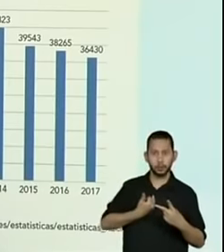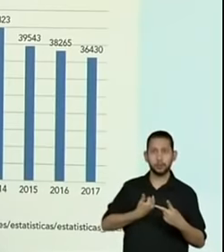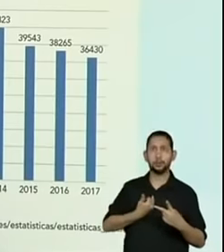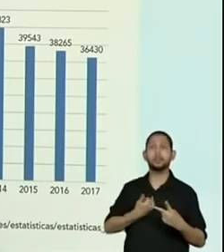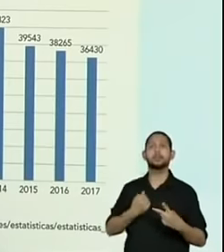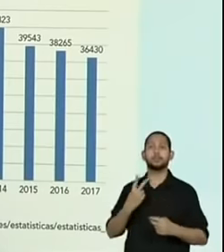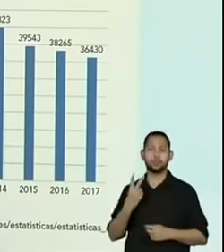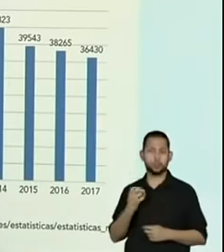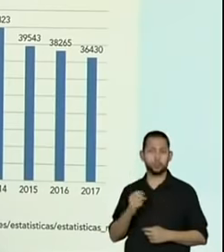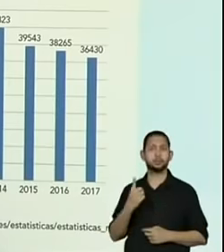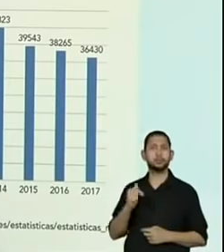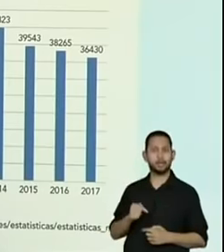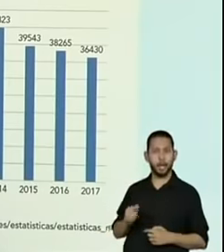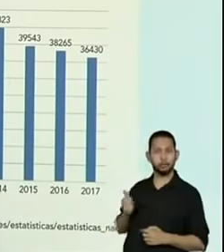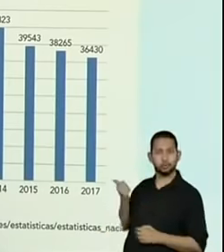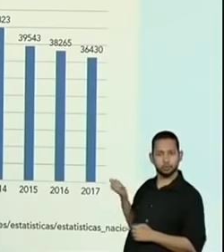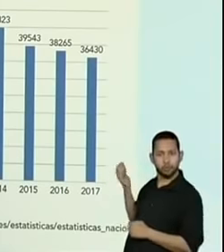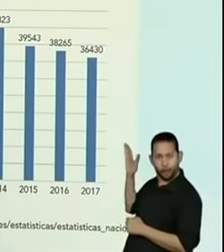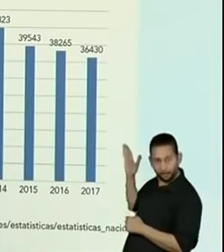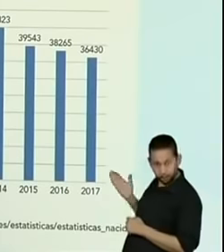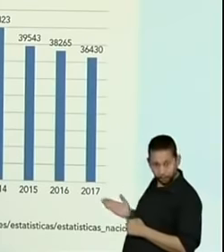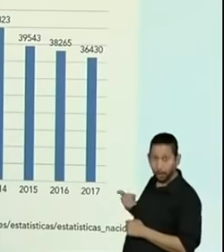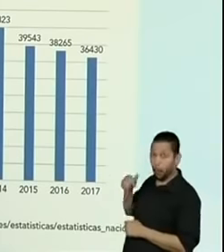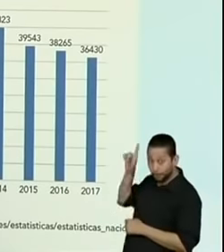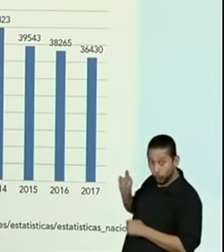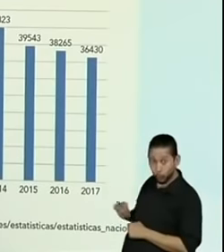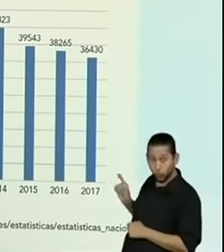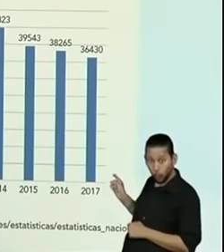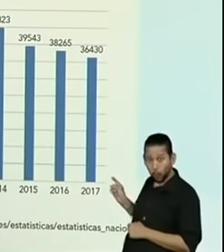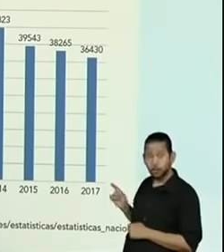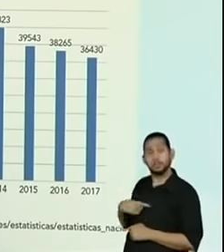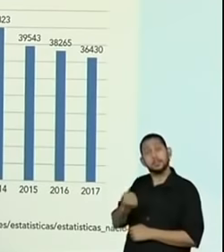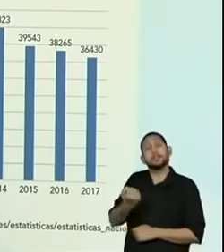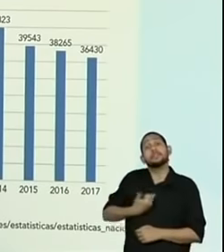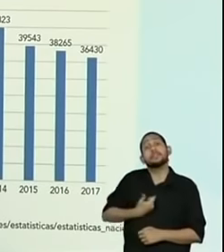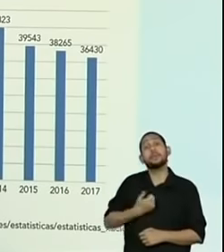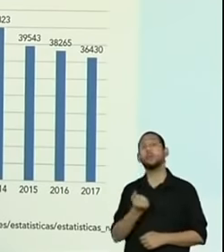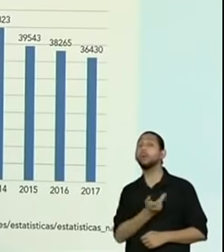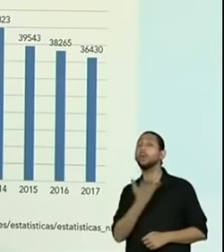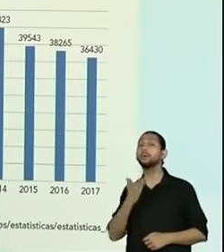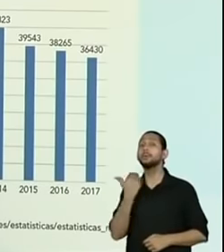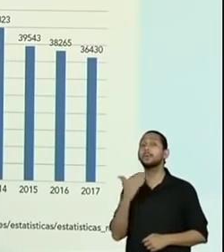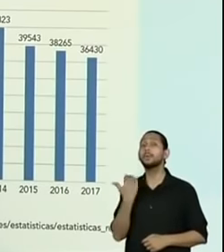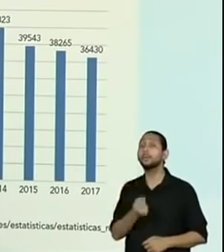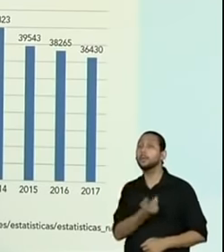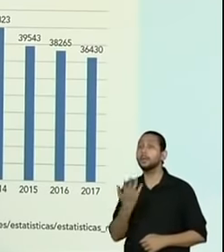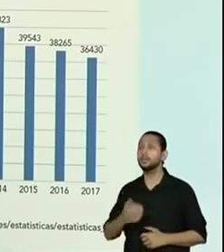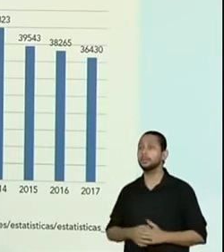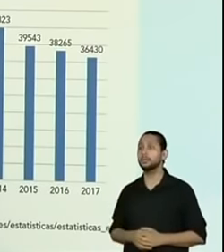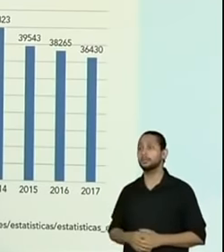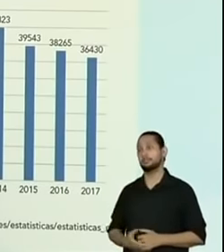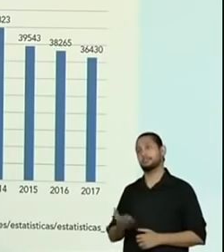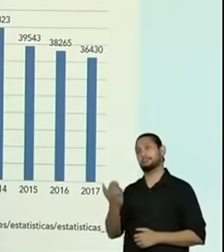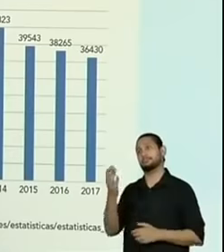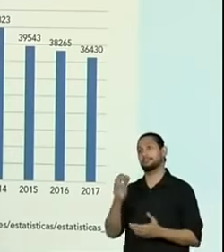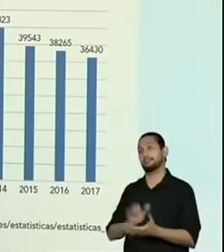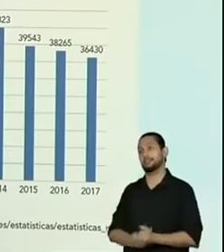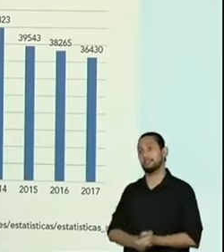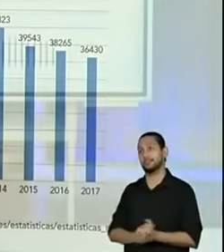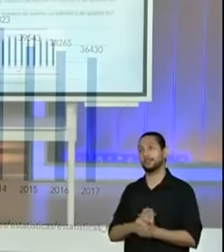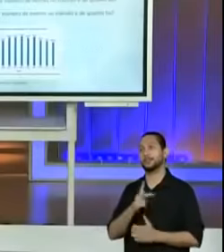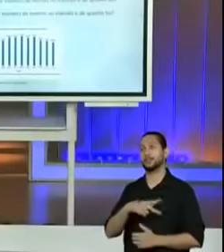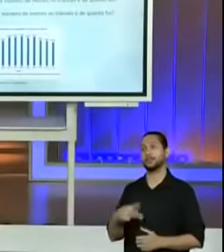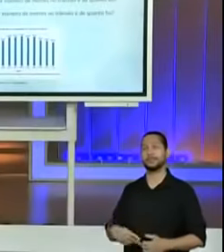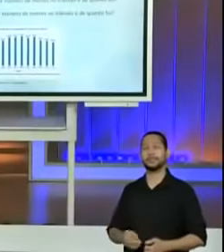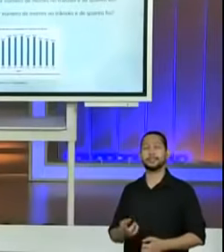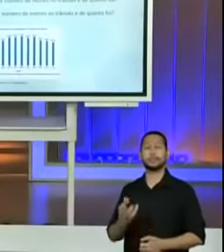É 2017. Vocês estão certos, mas a gente também tem a quantidade. Ó, pro Isolete falou a